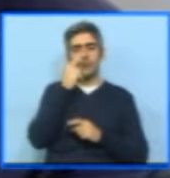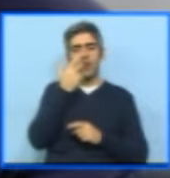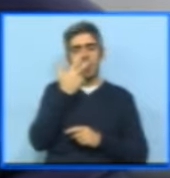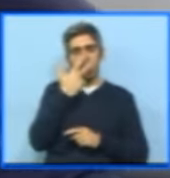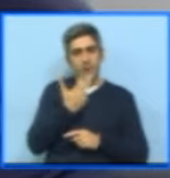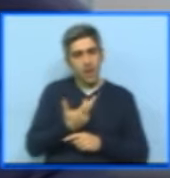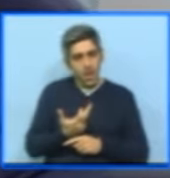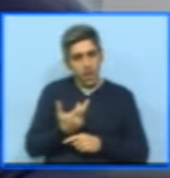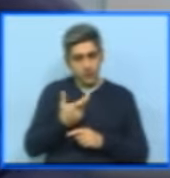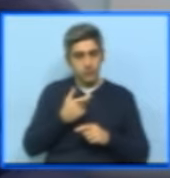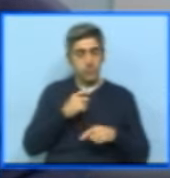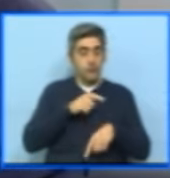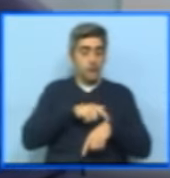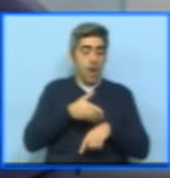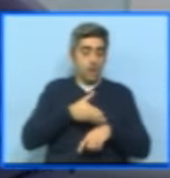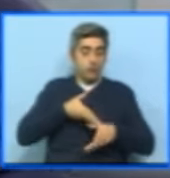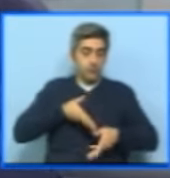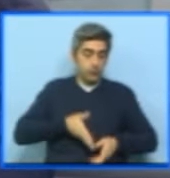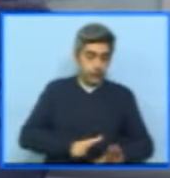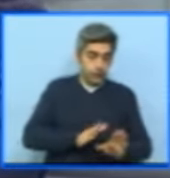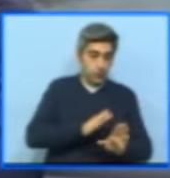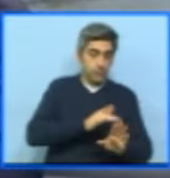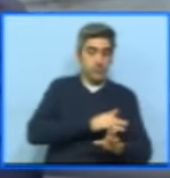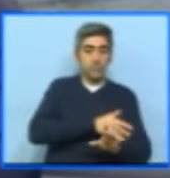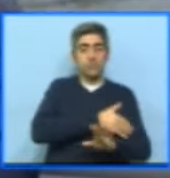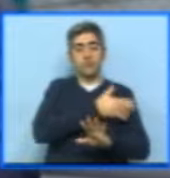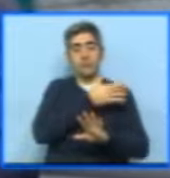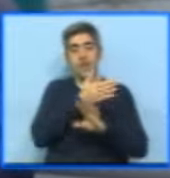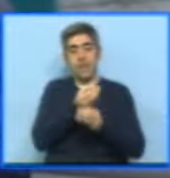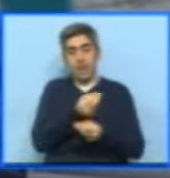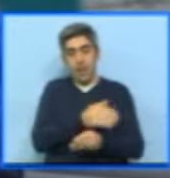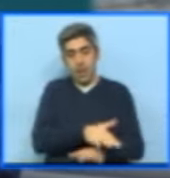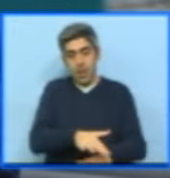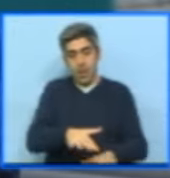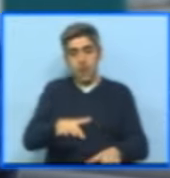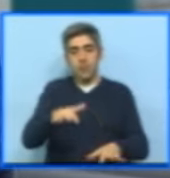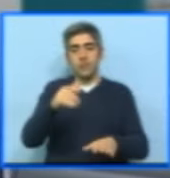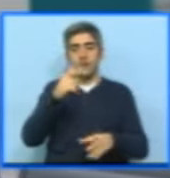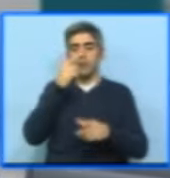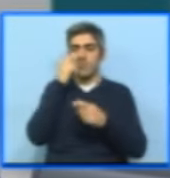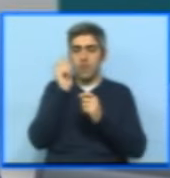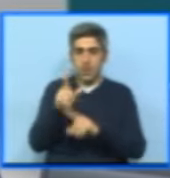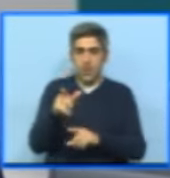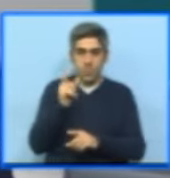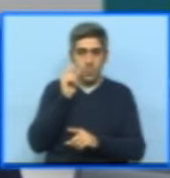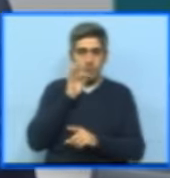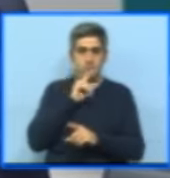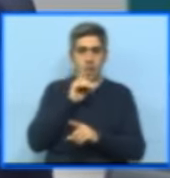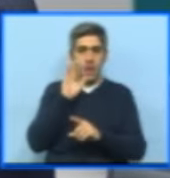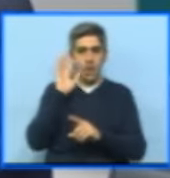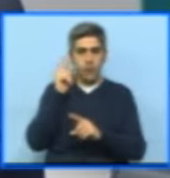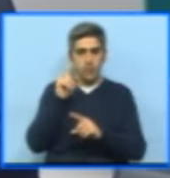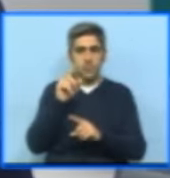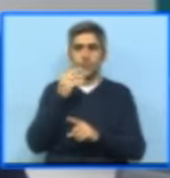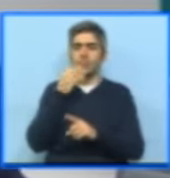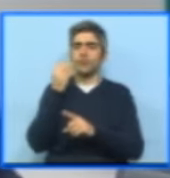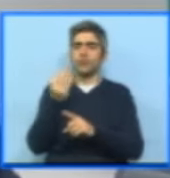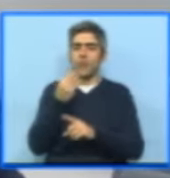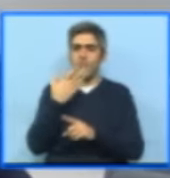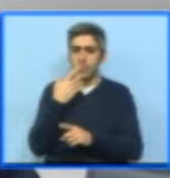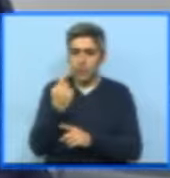que está para nascer, até o momento que nasce, até ao ser criança, ou ser abandonada pelos pais, até ao jovem que